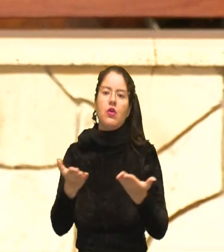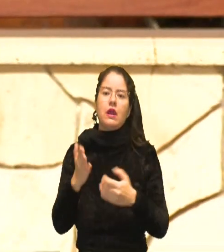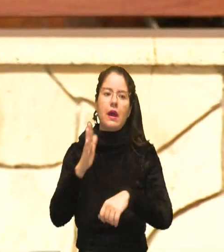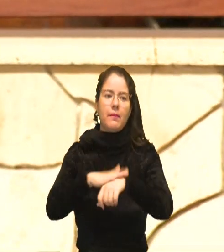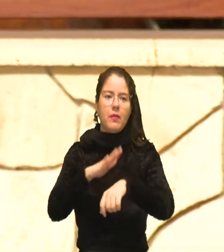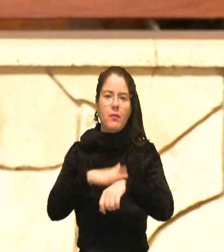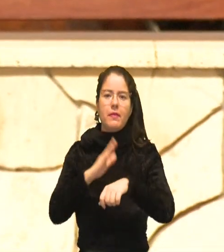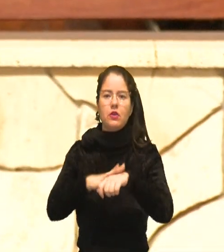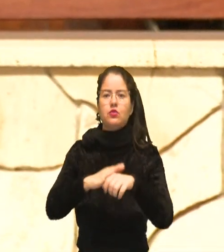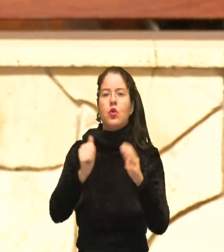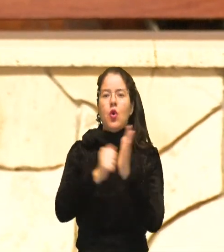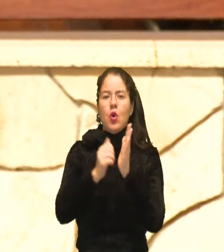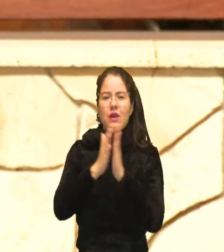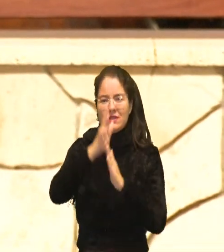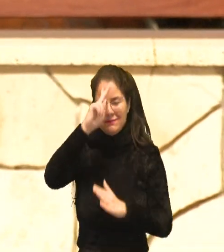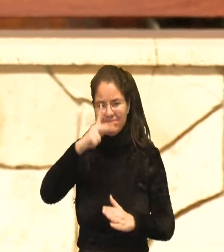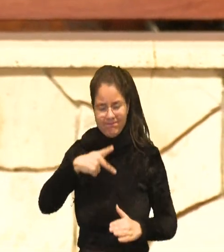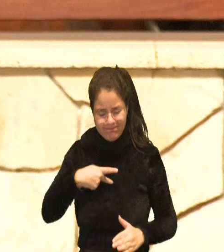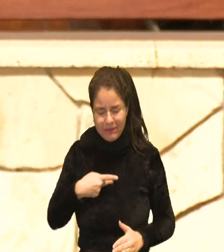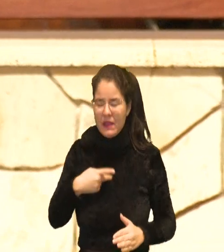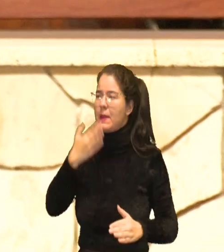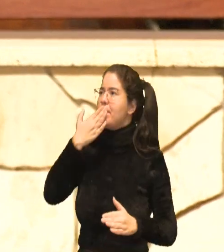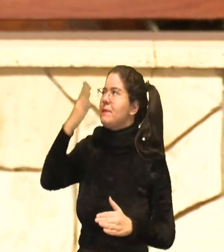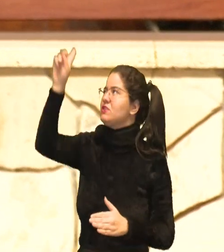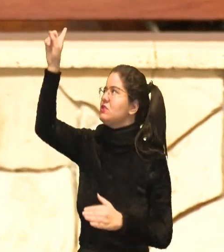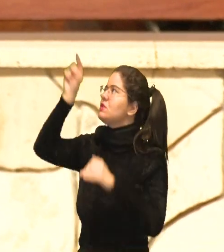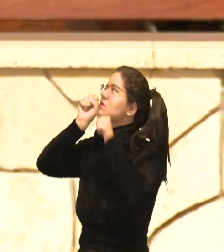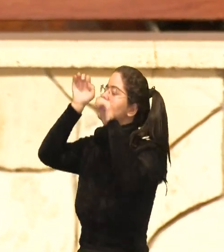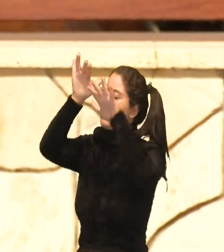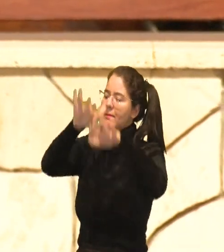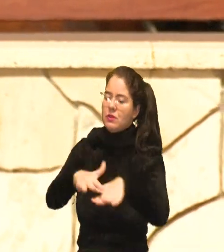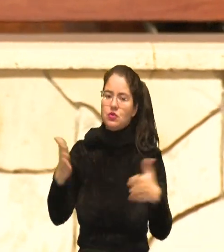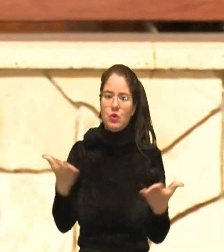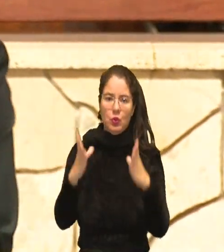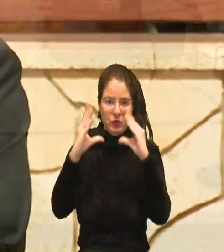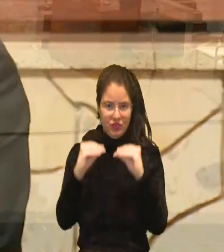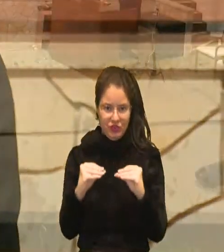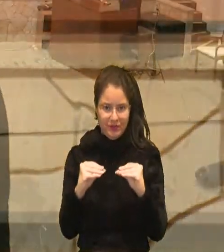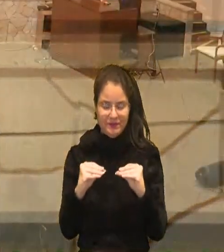vamos orar ao Senhor e pedir que Ele nos abençoe nesta noite.